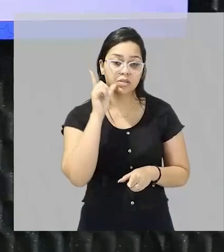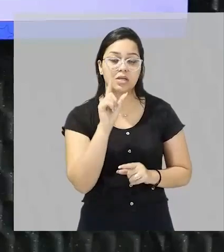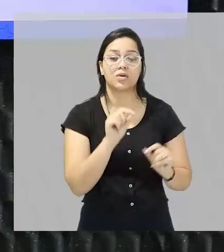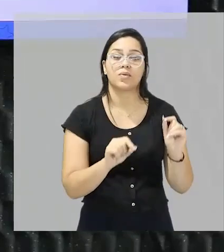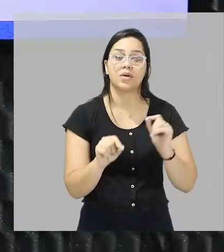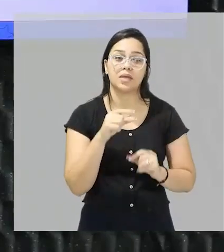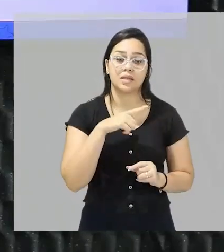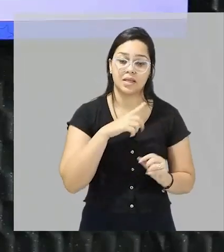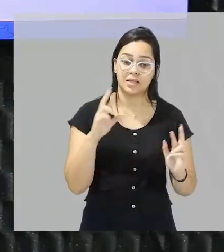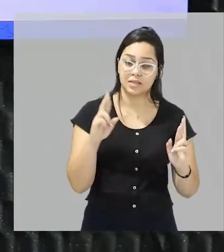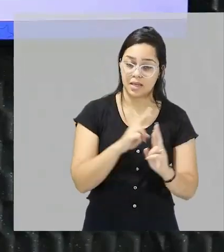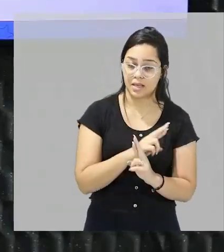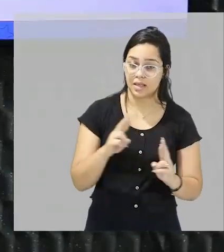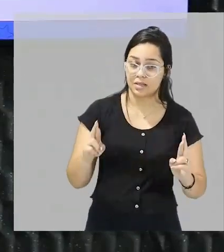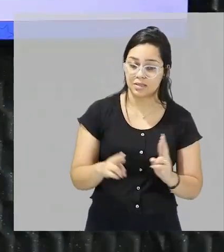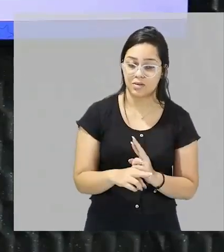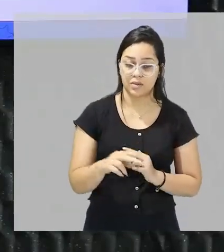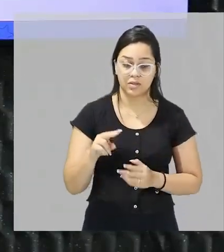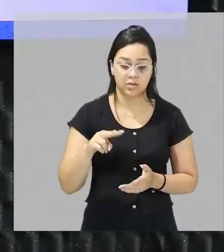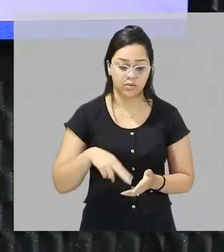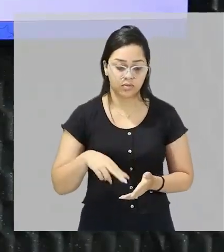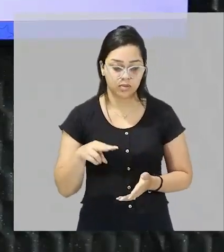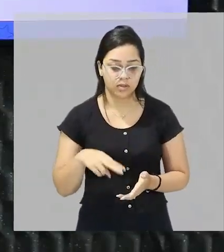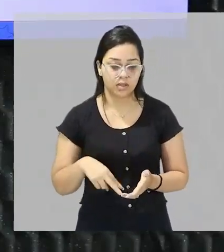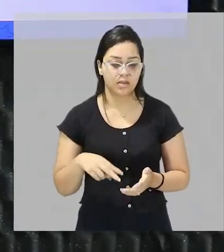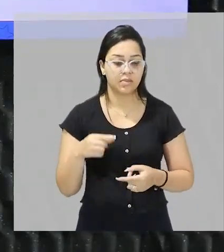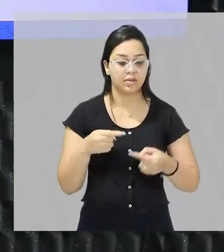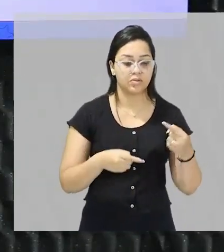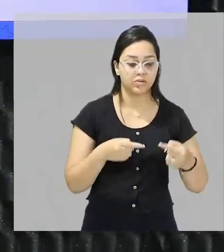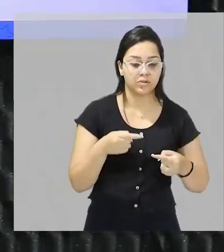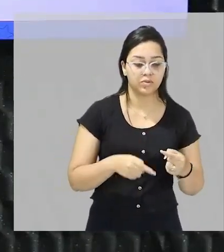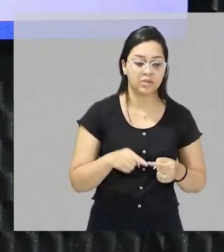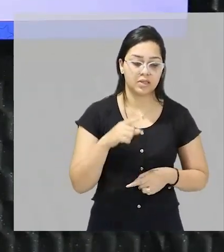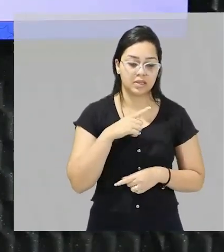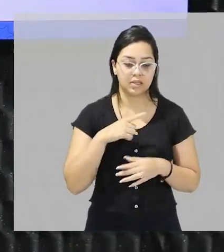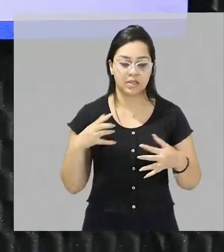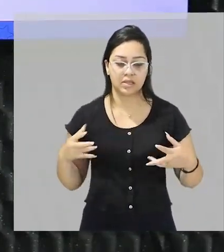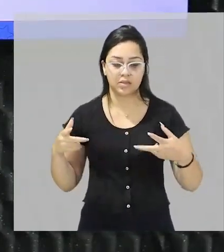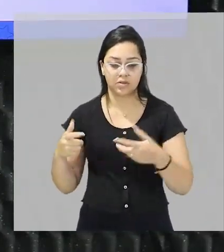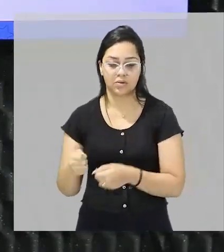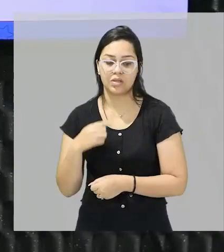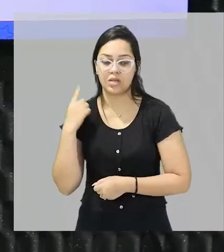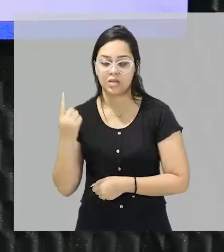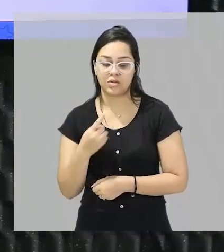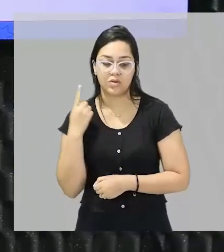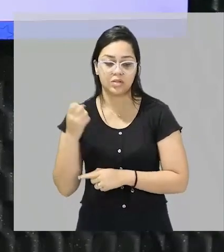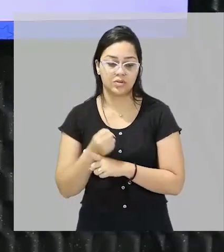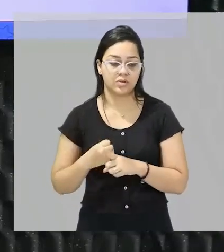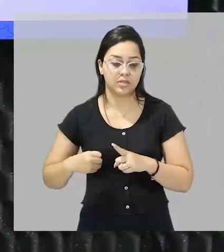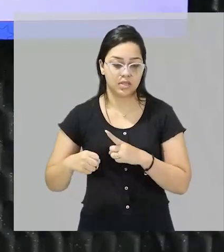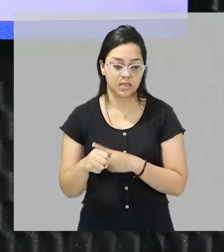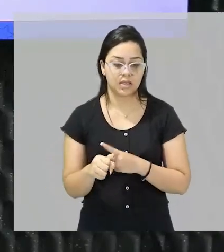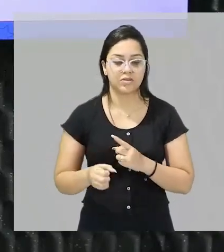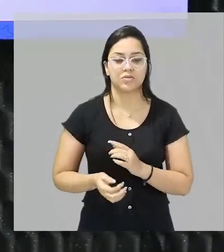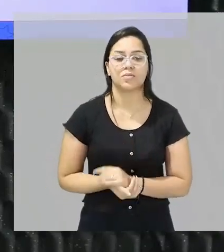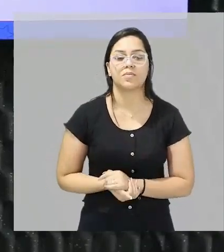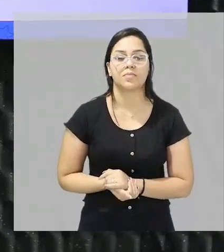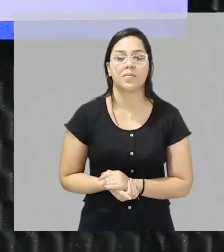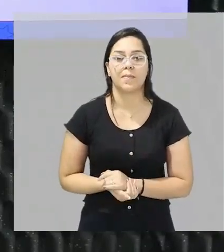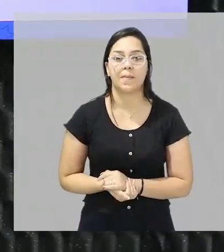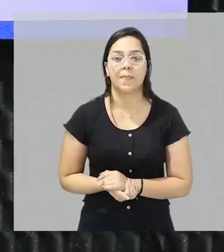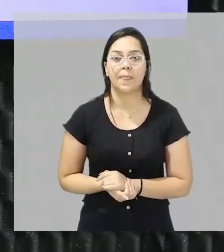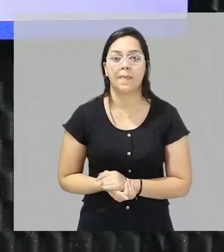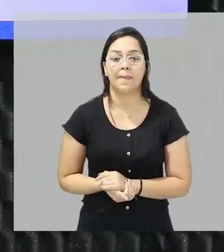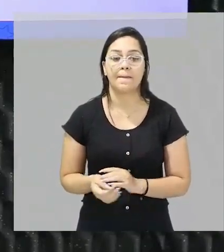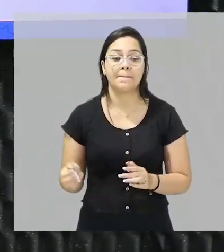essa relação entre o tema discutido e o que envolve toda a nossa sociedade.